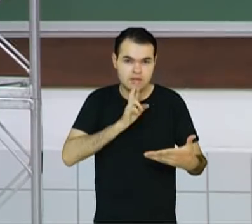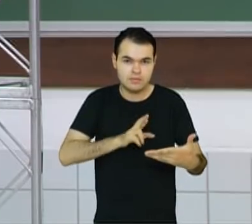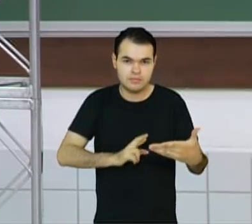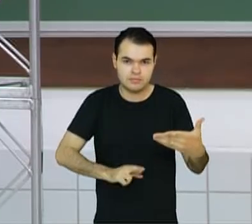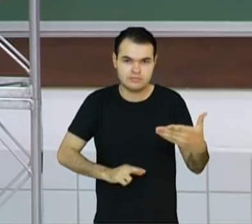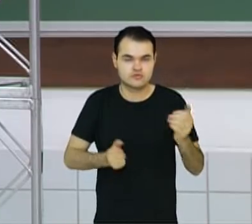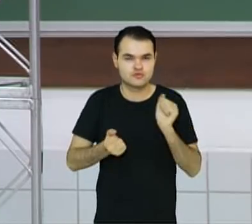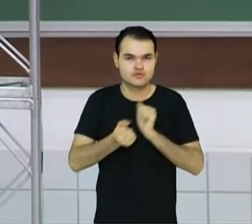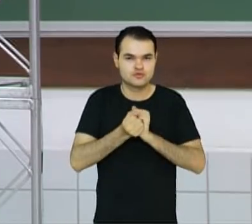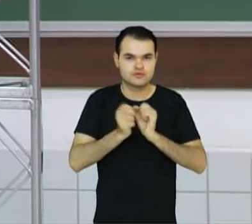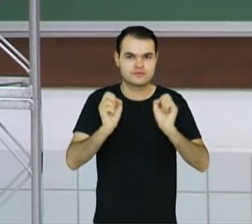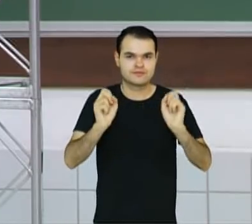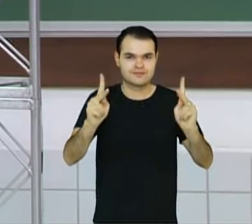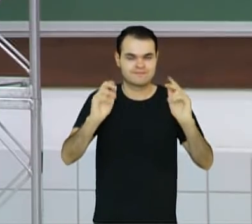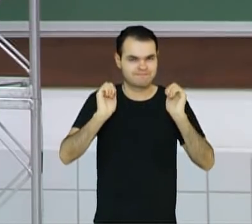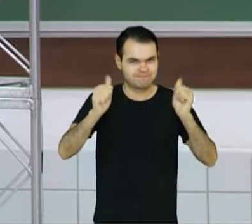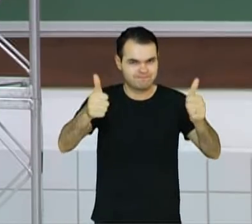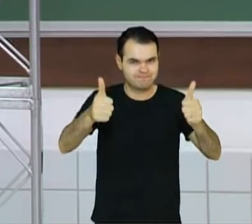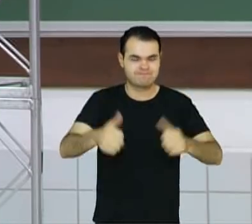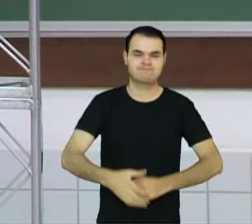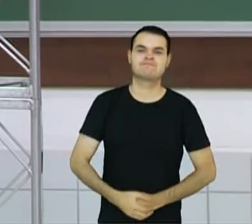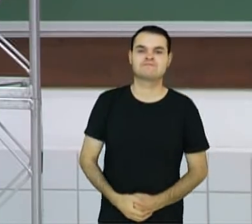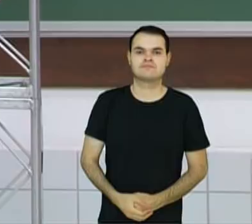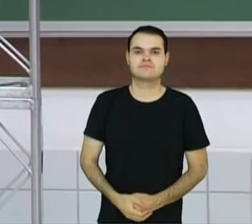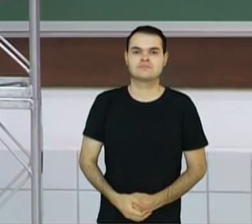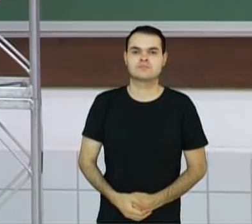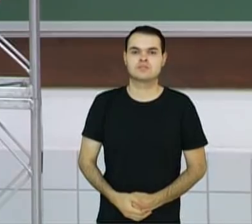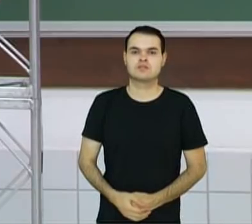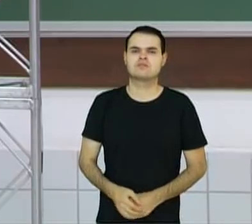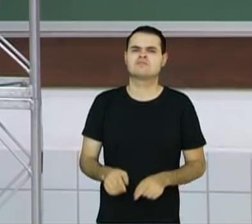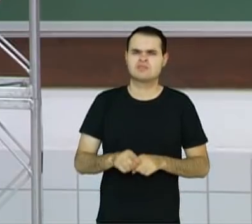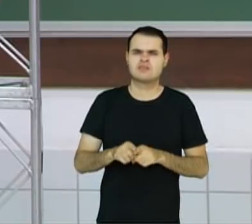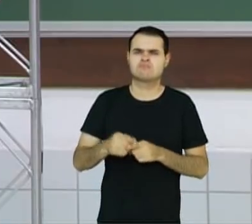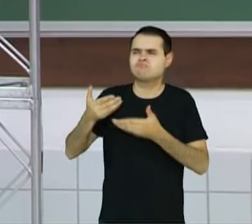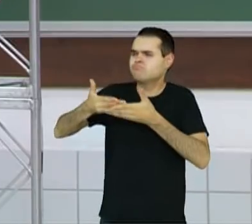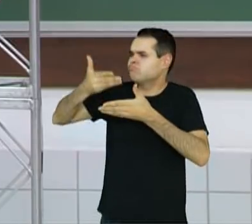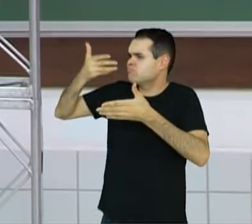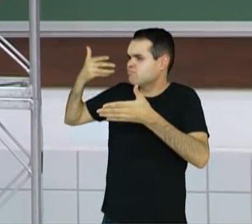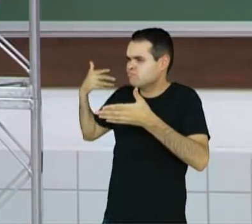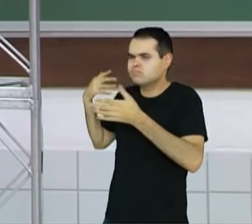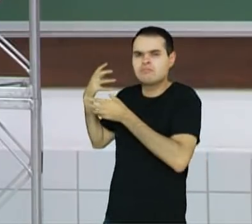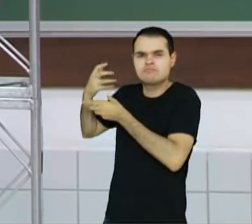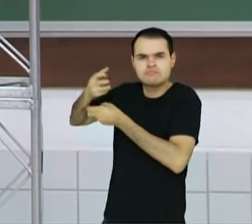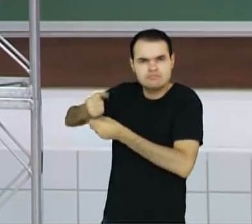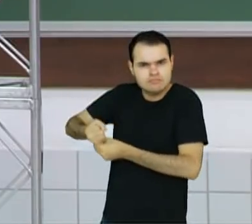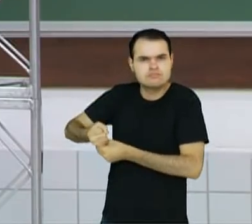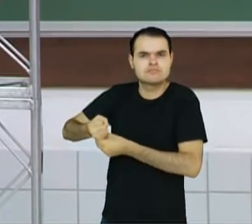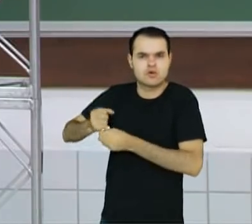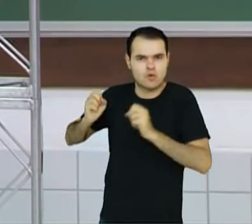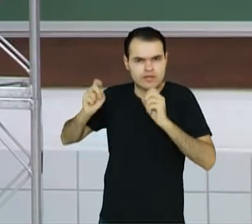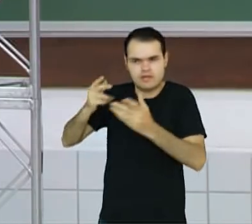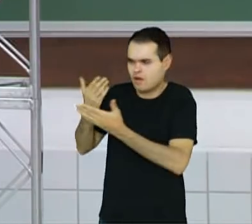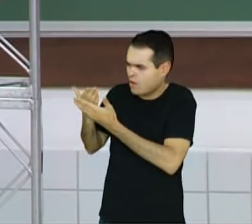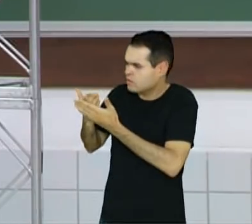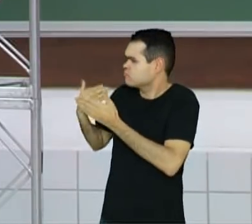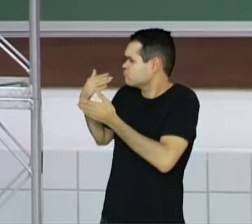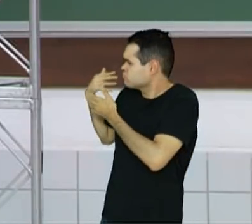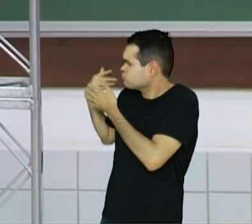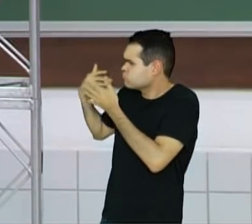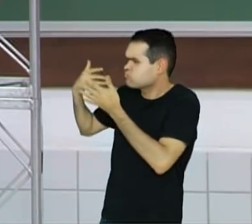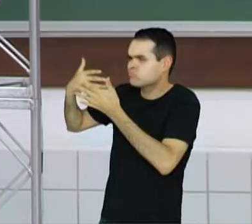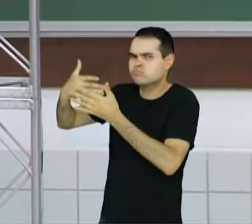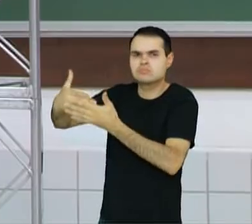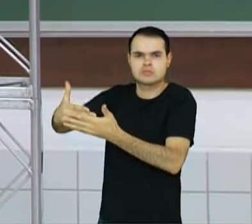os exercícios com a gente, beleza? E nós vamos retomar uma série de coisas que a gente já viu aí, aulas de quadriláteros, as aulas anteriores de área